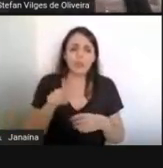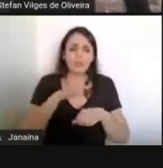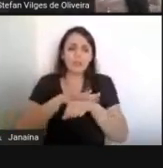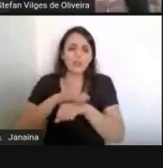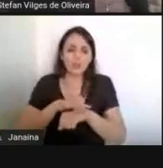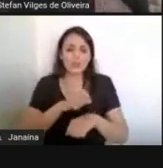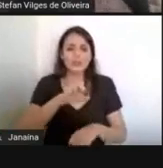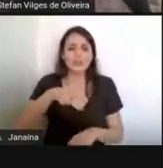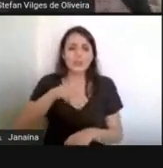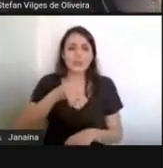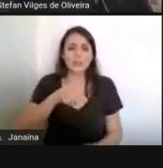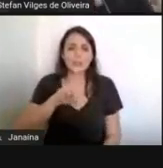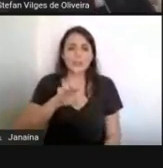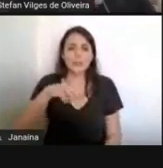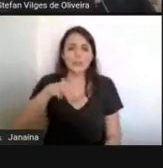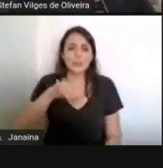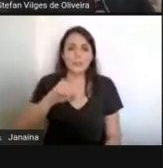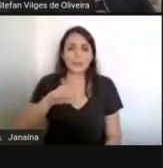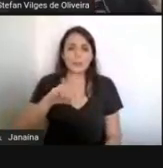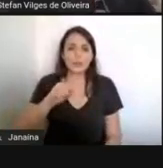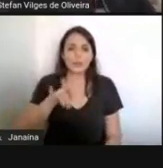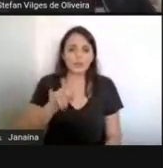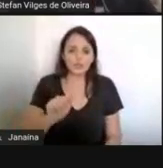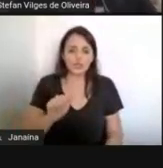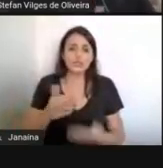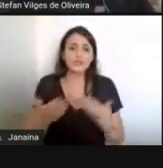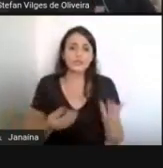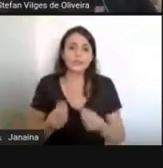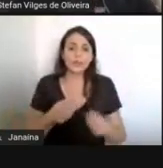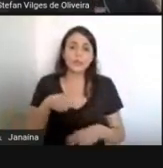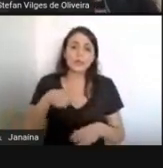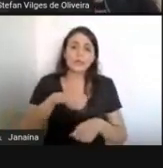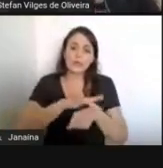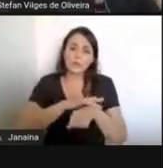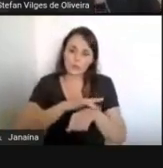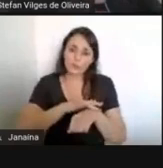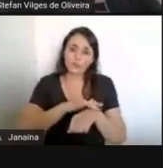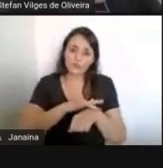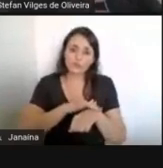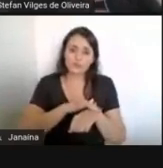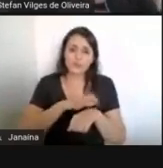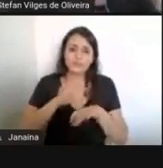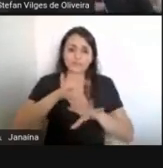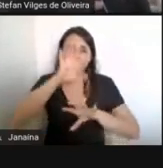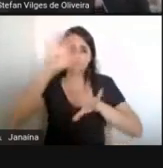uma zoonose emergente e uma zoonose que